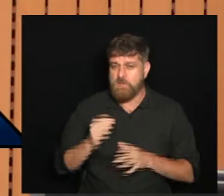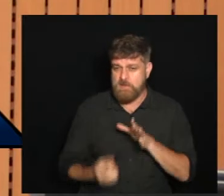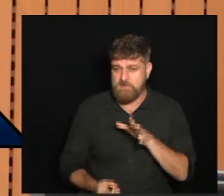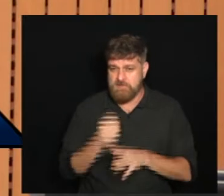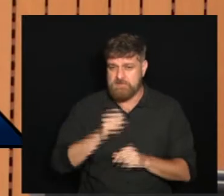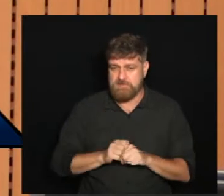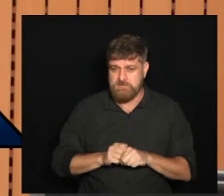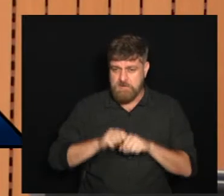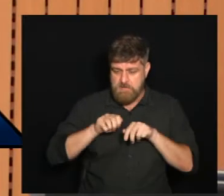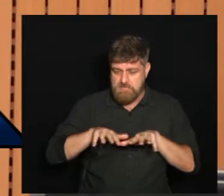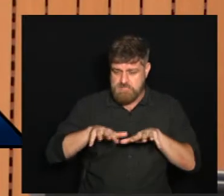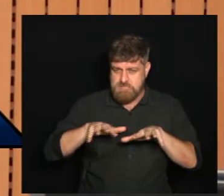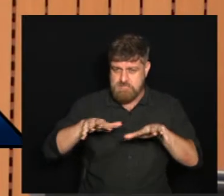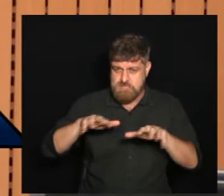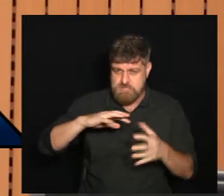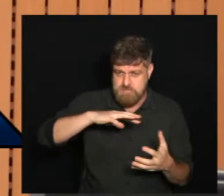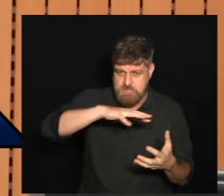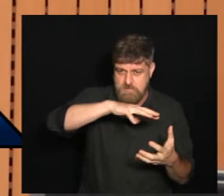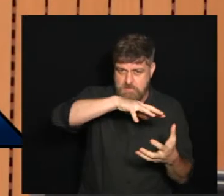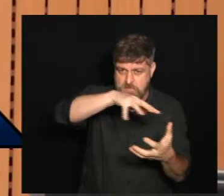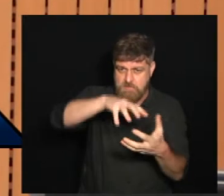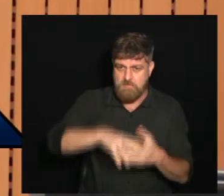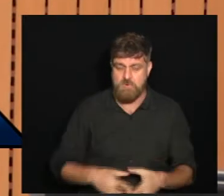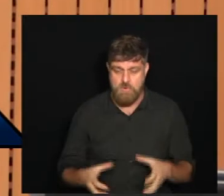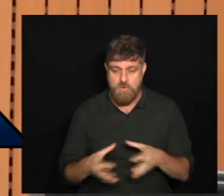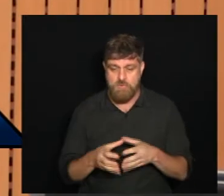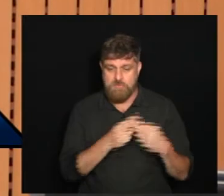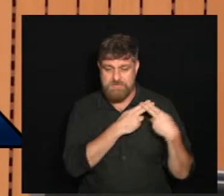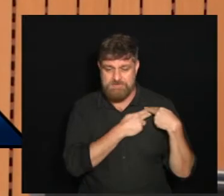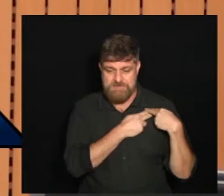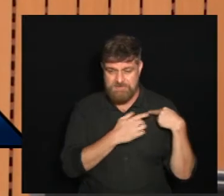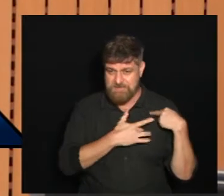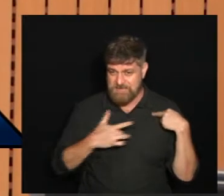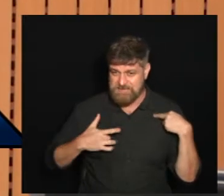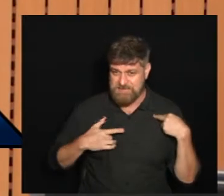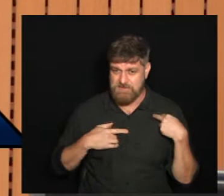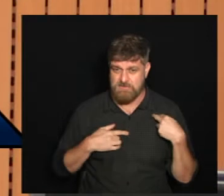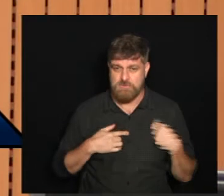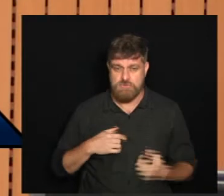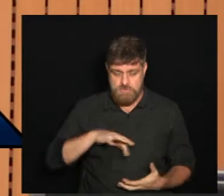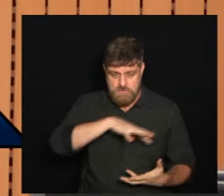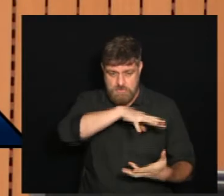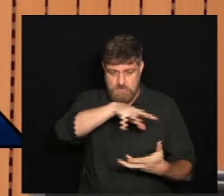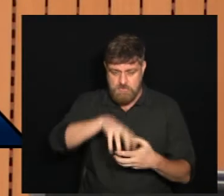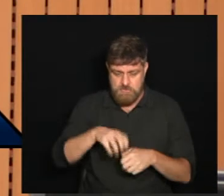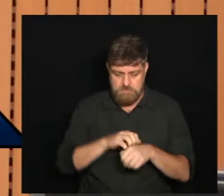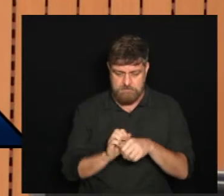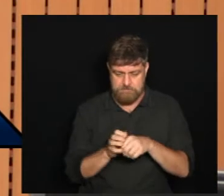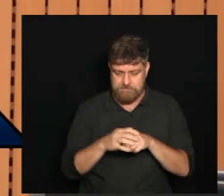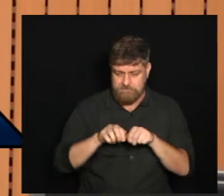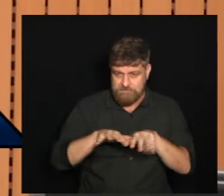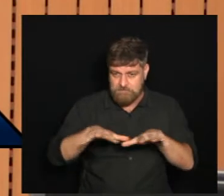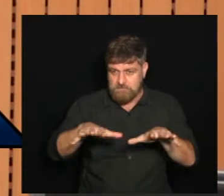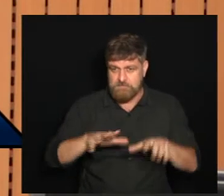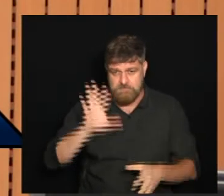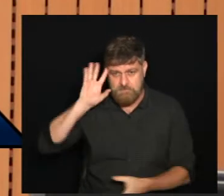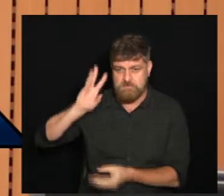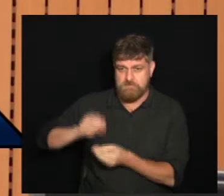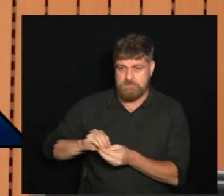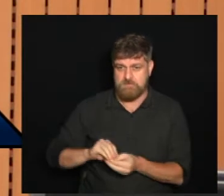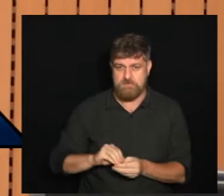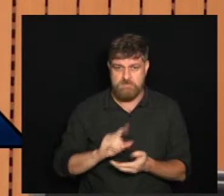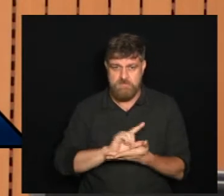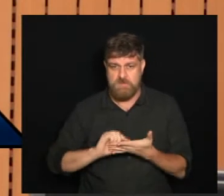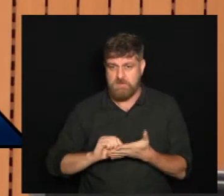pandemia decretada pela Organização Mundial da Saúde decorrente da proliferação do coronavírus, resolve. Artigo 1º,